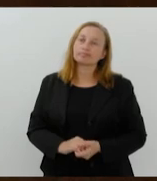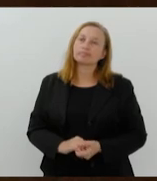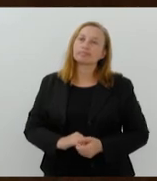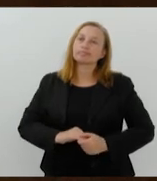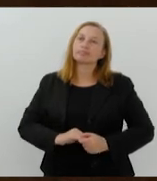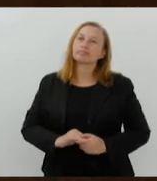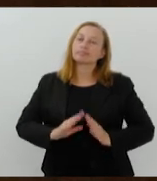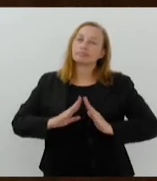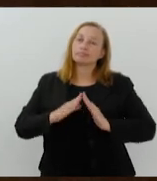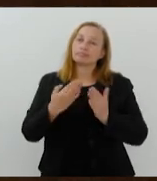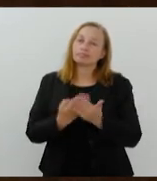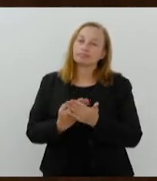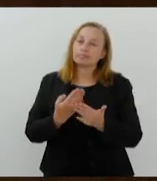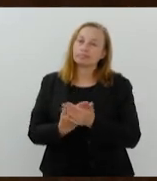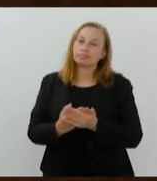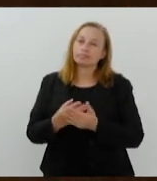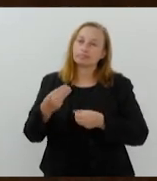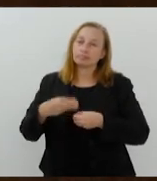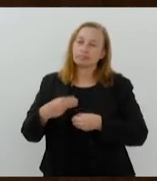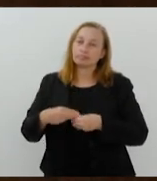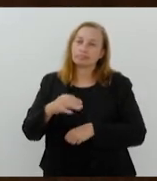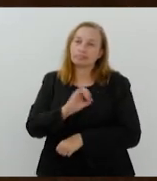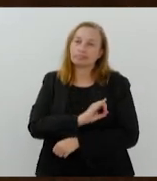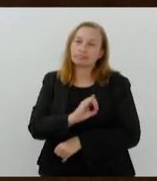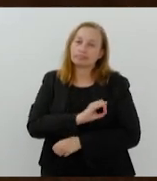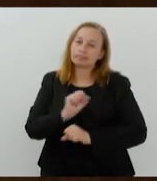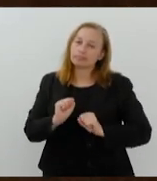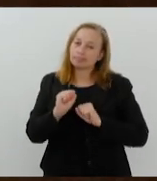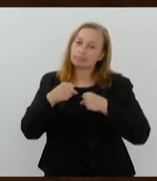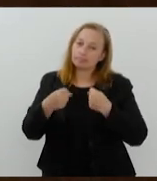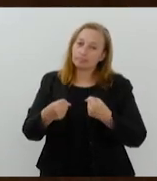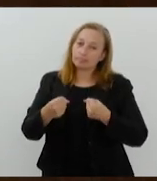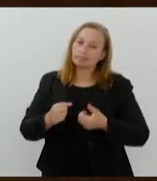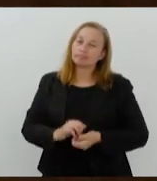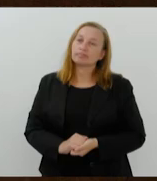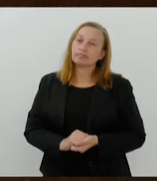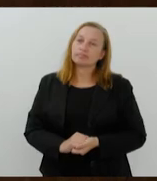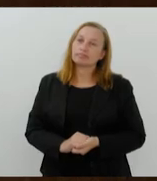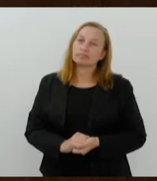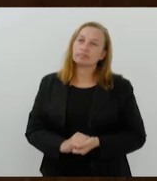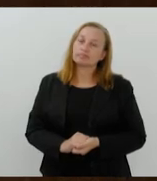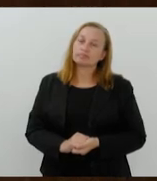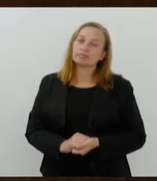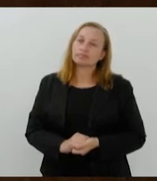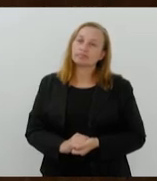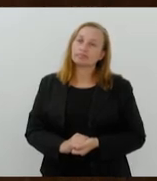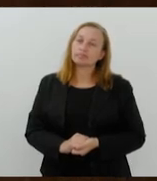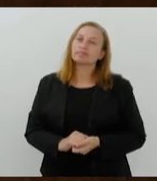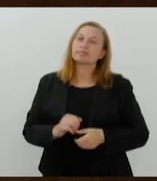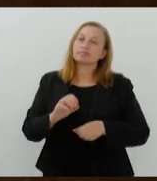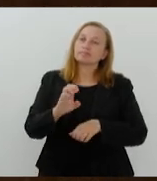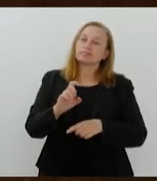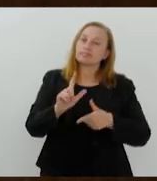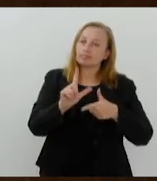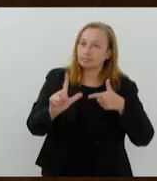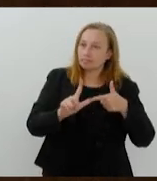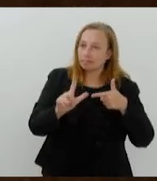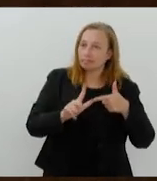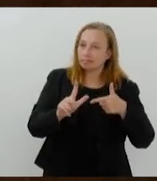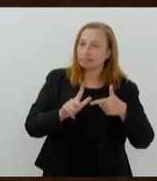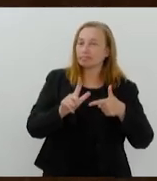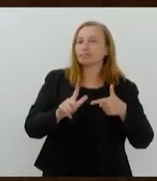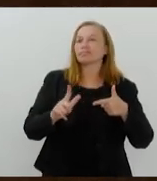o município de Itaboraí, da gente fazer um esforço, não é, do legislativo junto com o executivo para a gente garantir